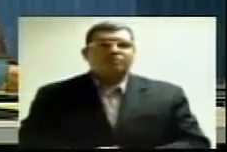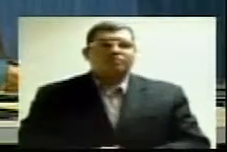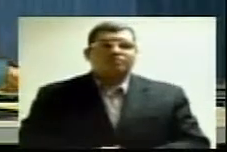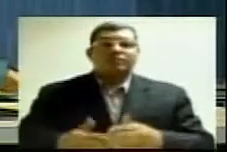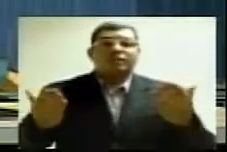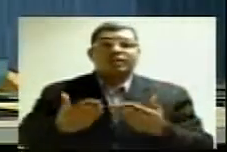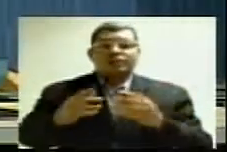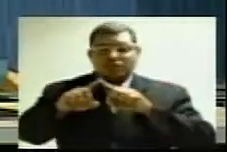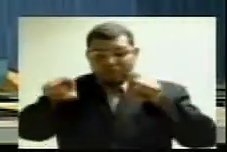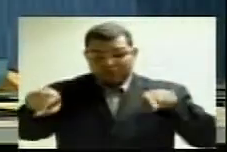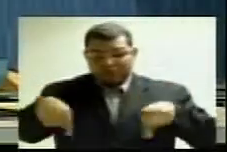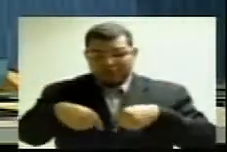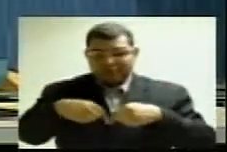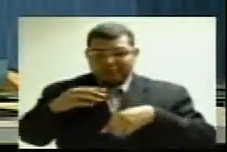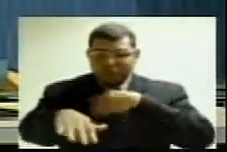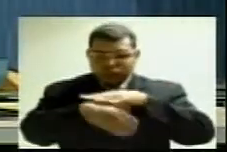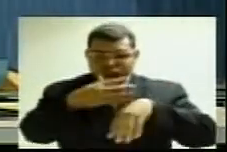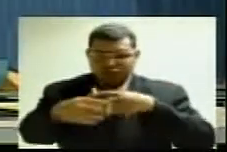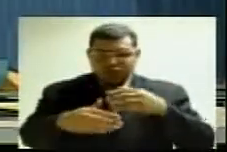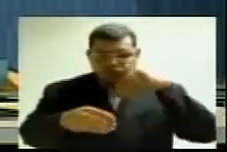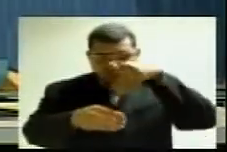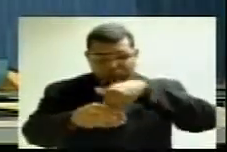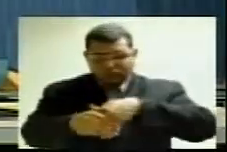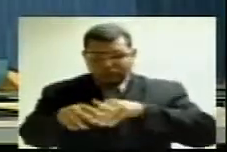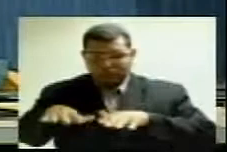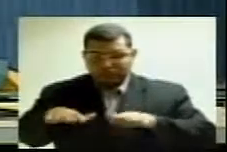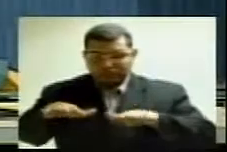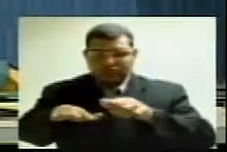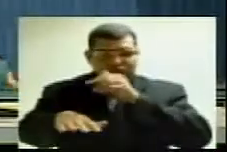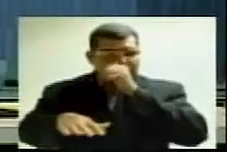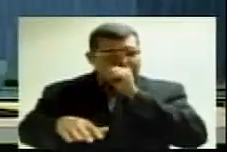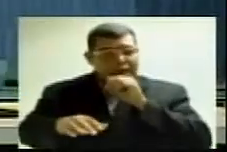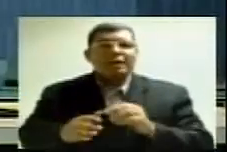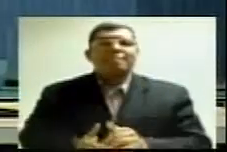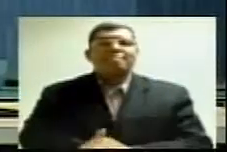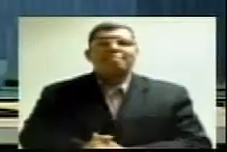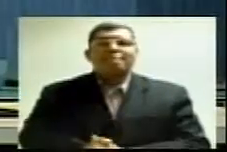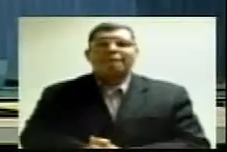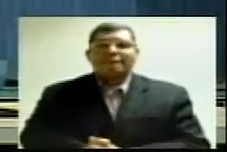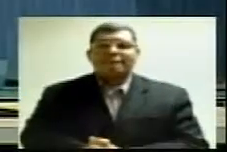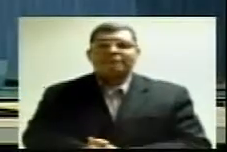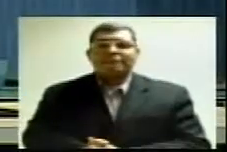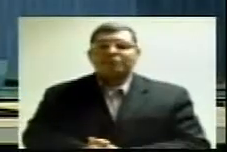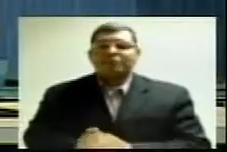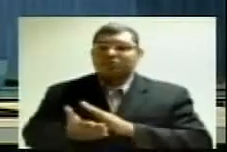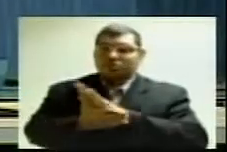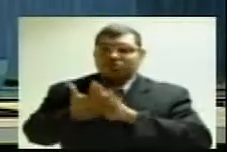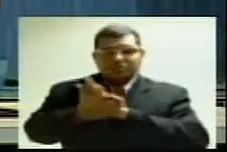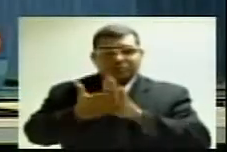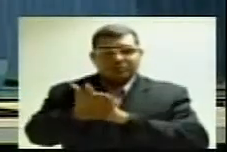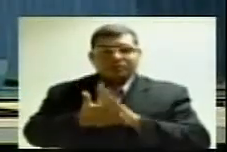E nessa quadra de polarização eleitoral e de caminhar para um bipartidarismo,